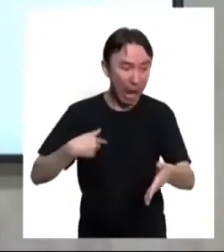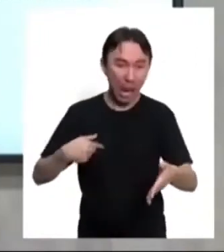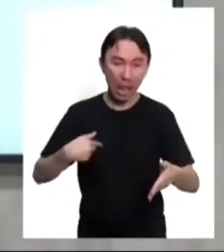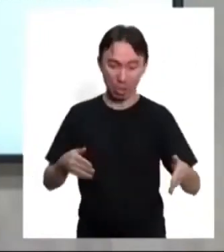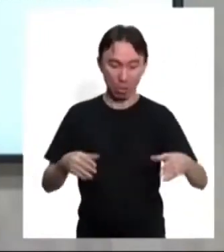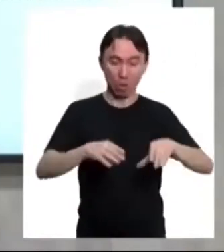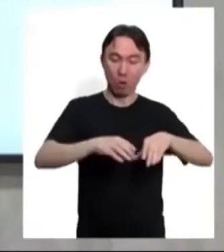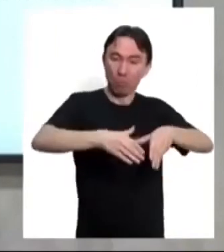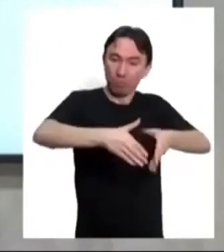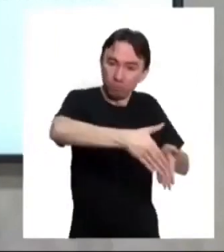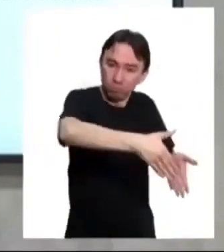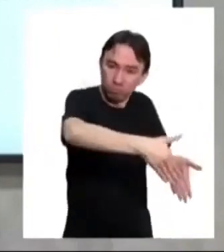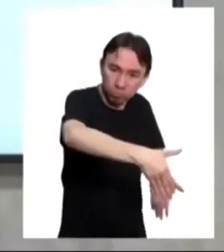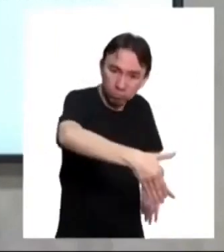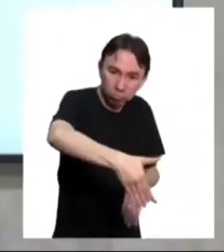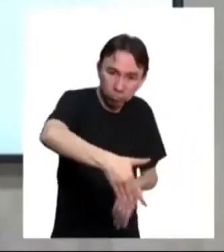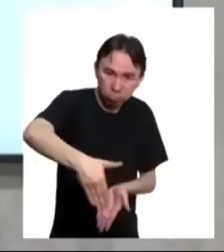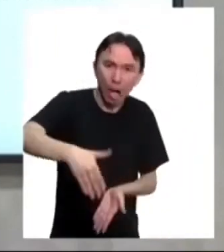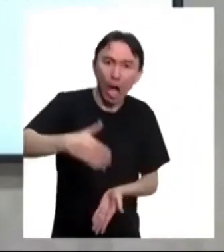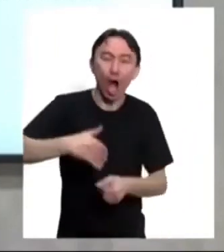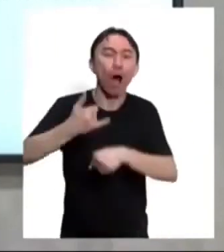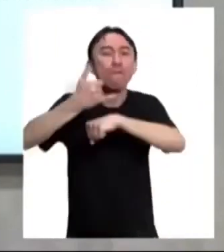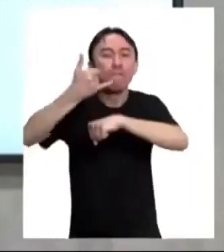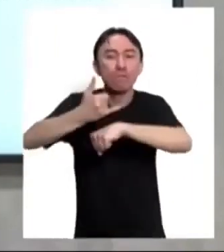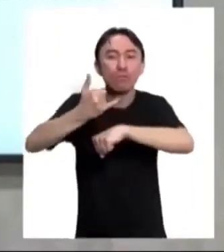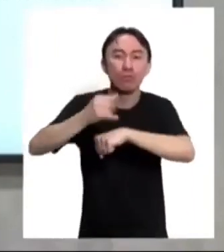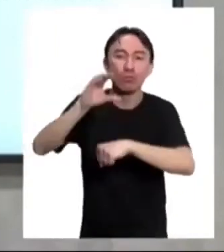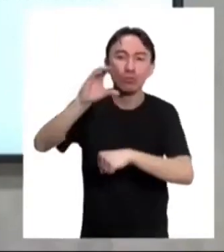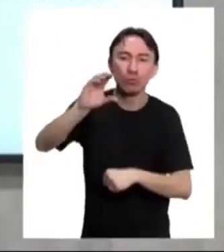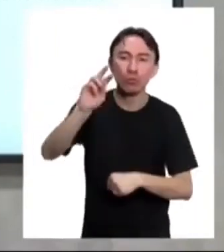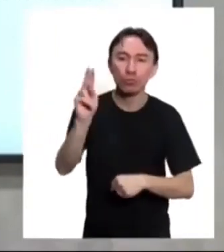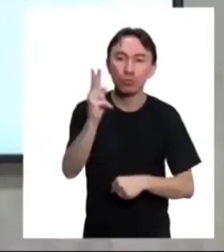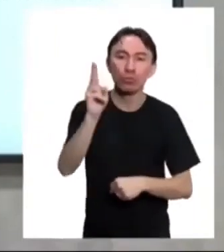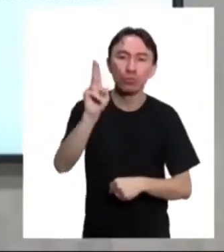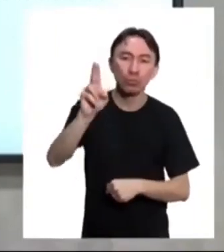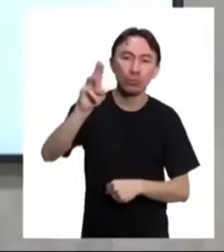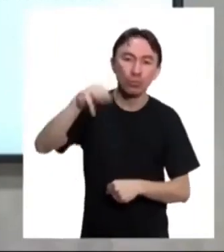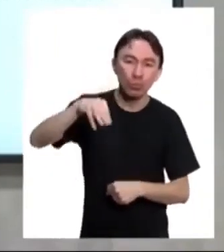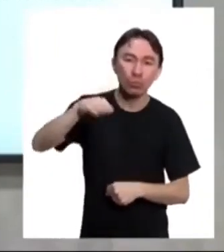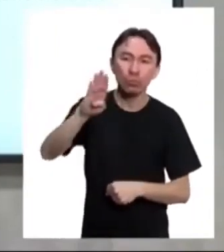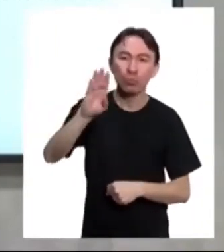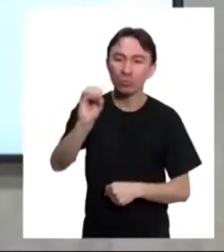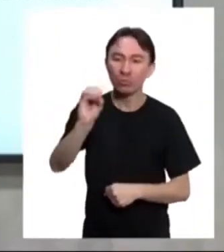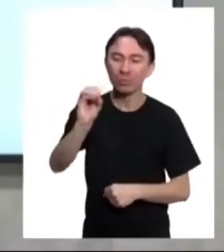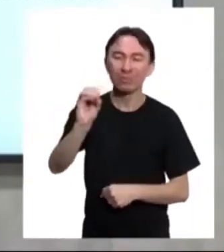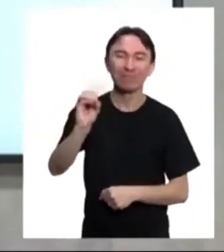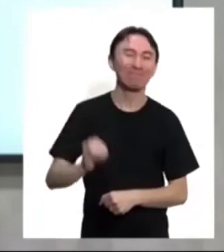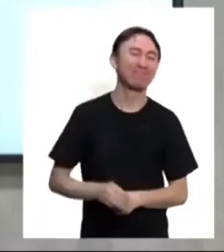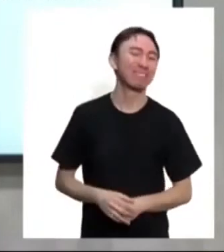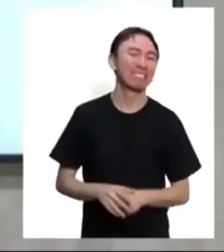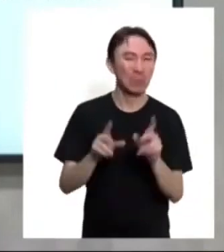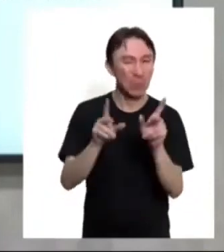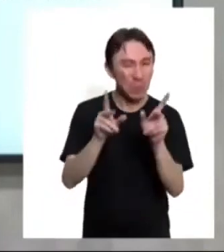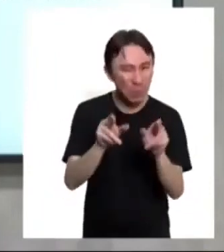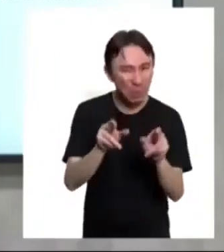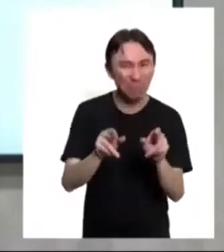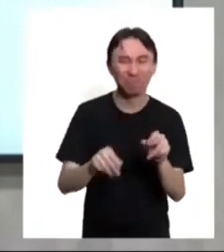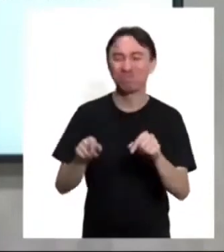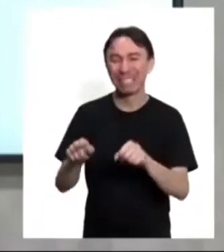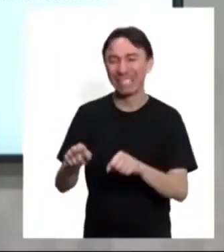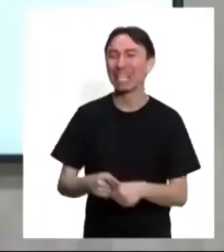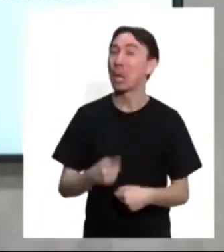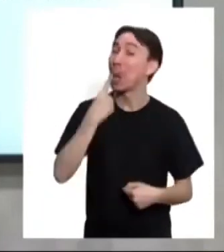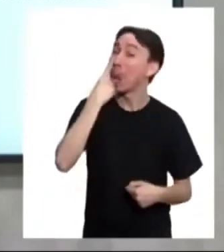quê? Porque, infelizmente, eu preciso usar esse termo. É como se fosse um lixo atômico. É um elemento